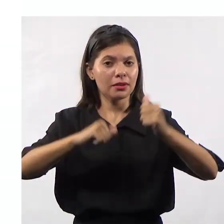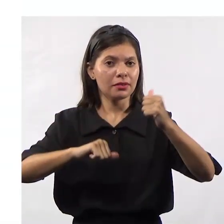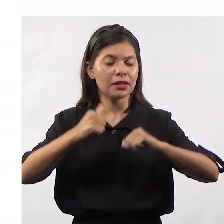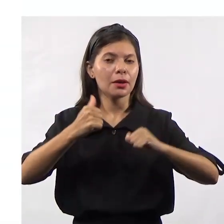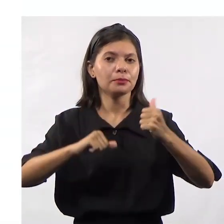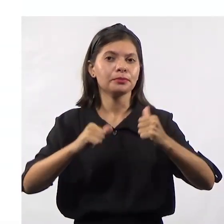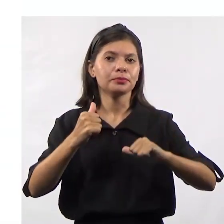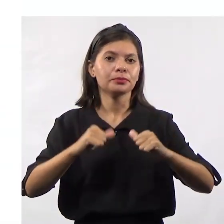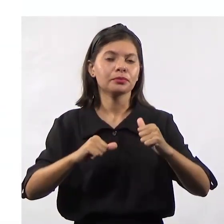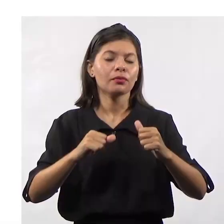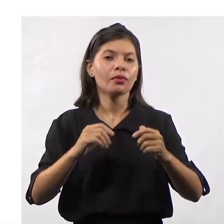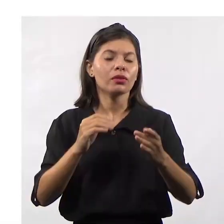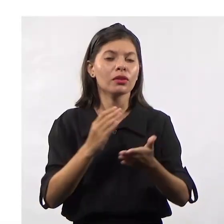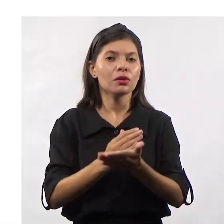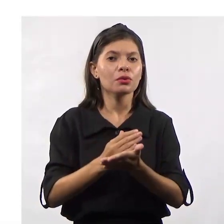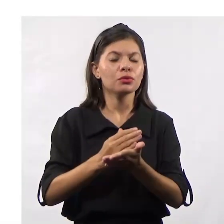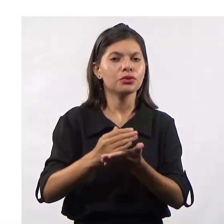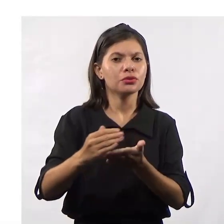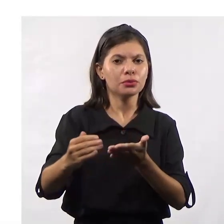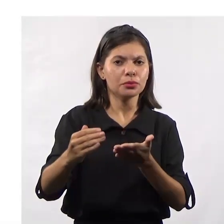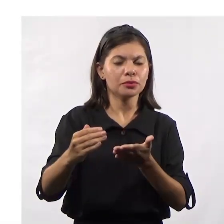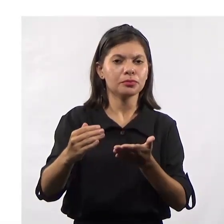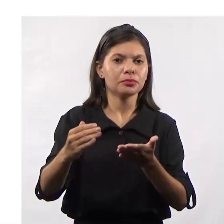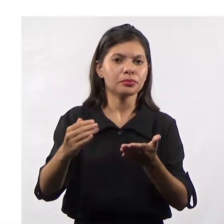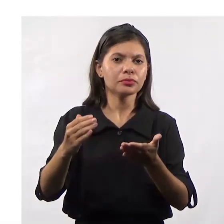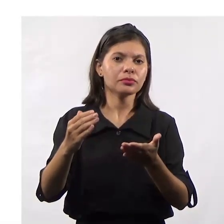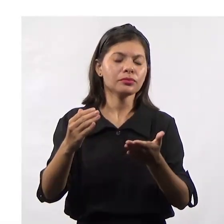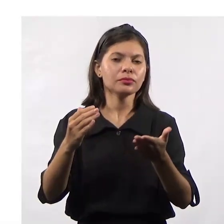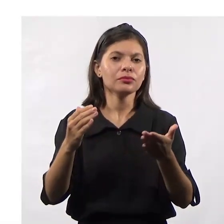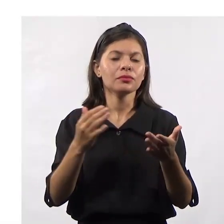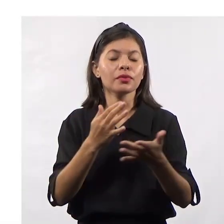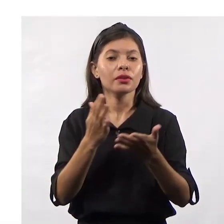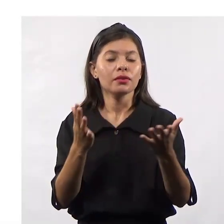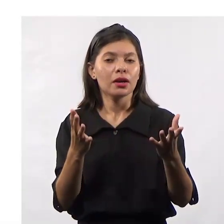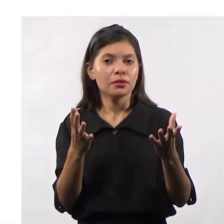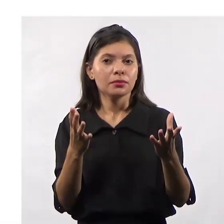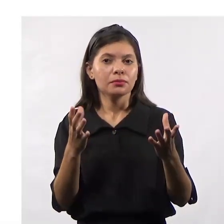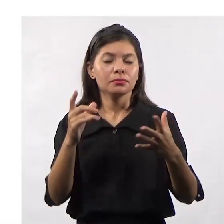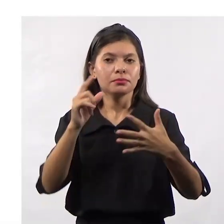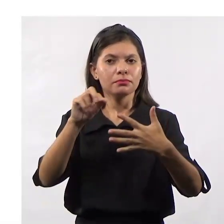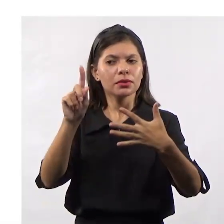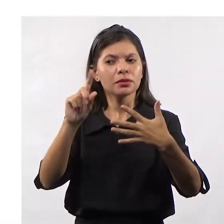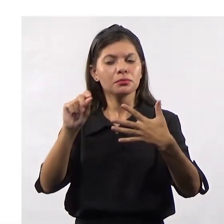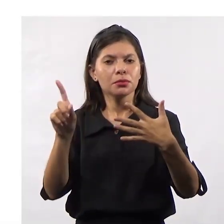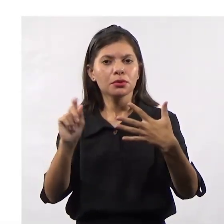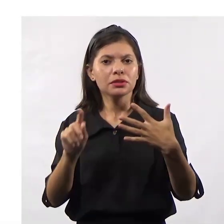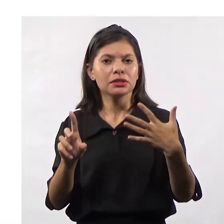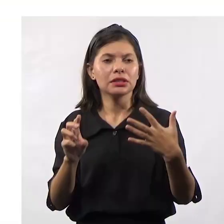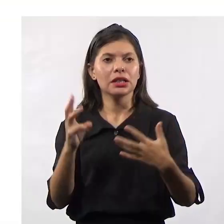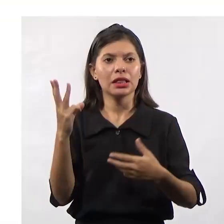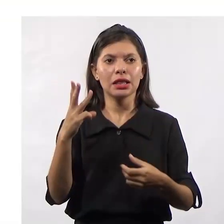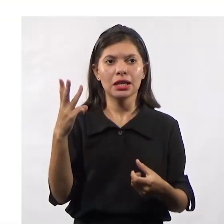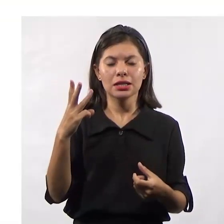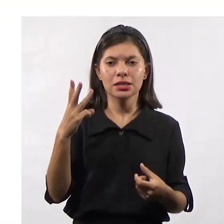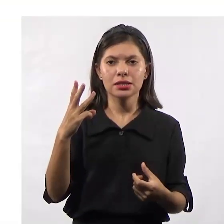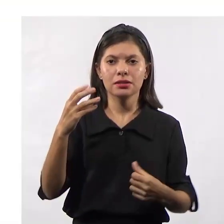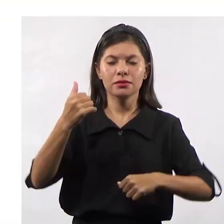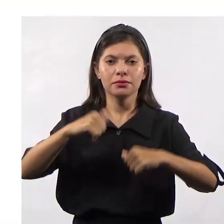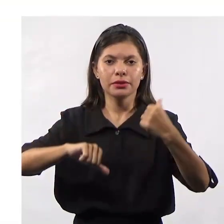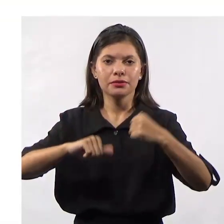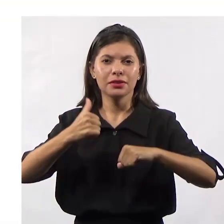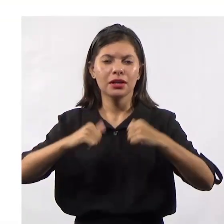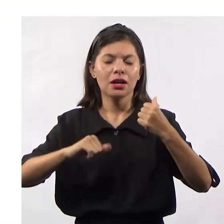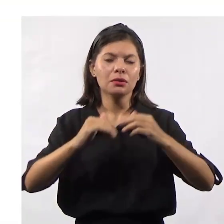prévio. Continuou empatado. Aí você vai para a hipótese 3. Vai verificar o desenvolvimento